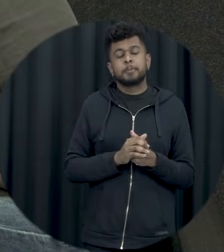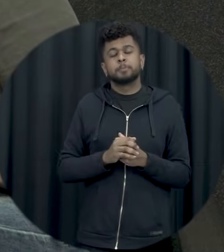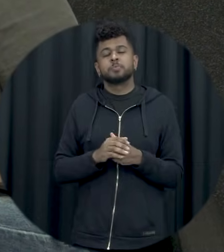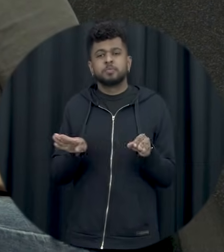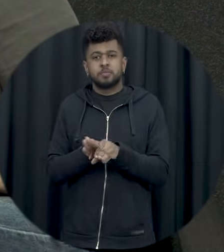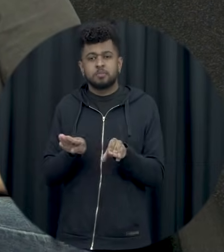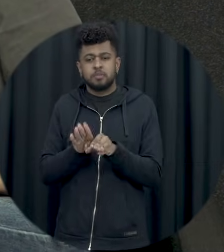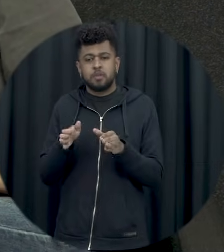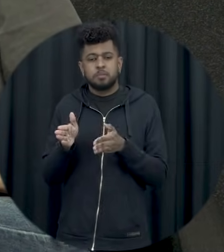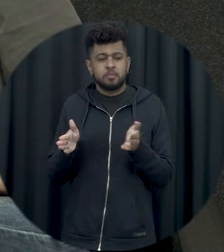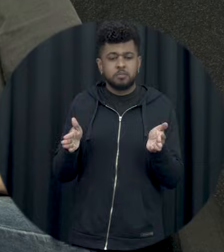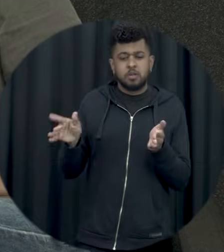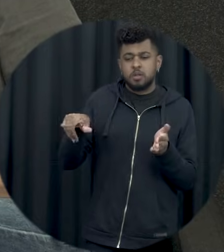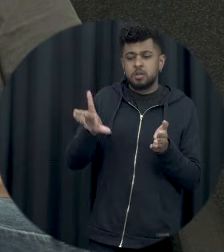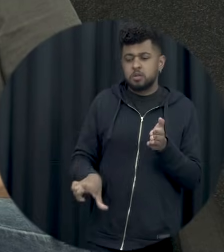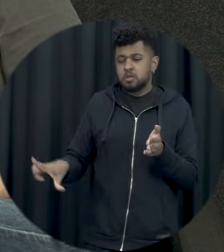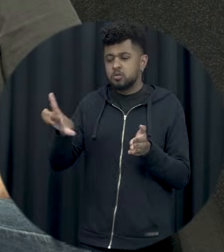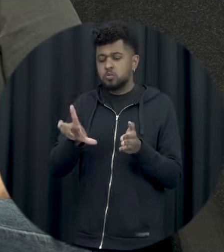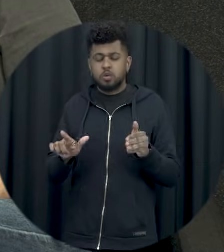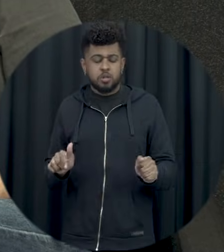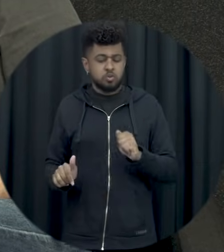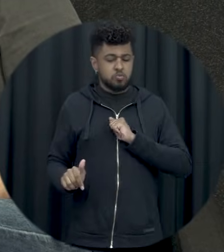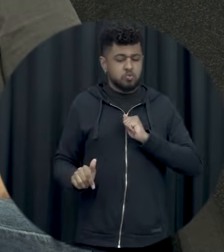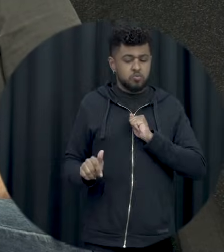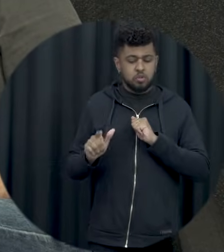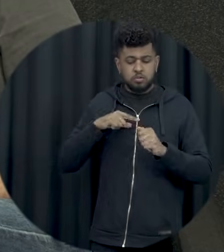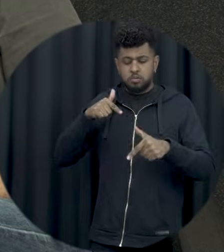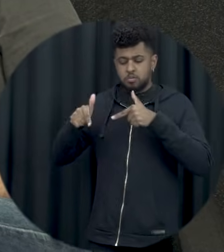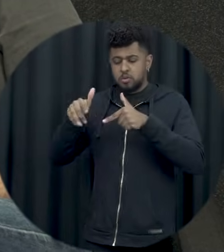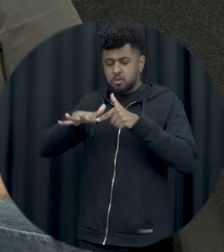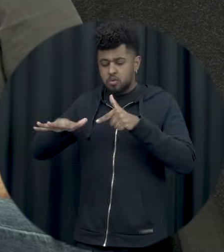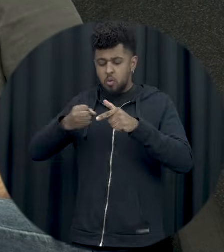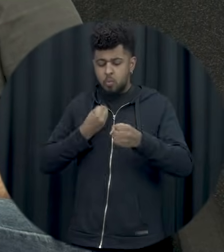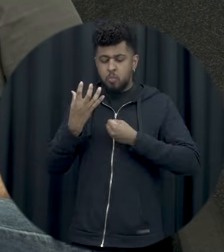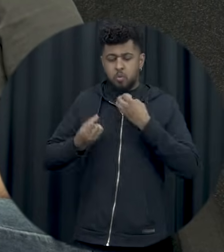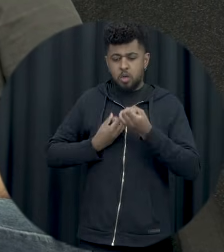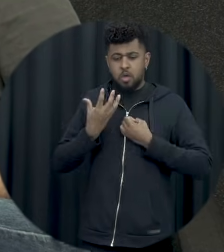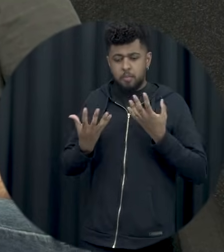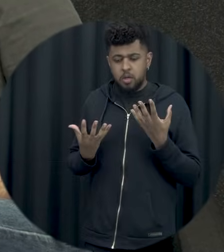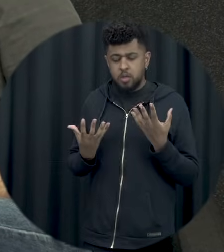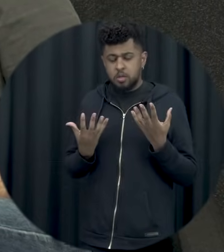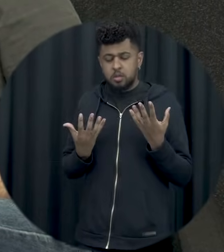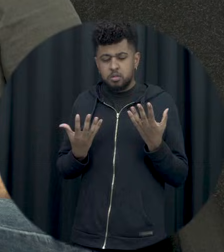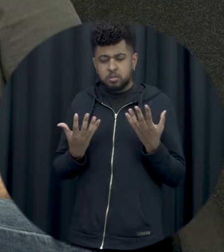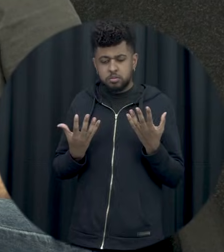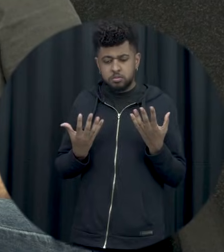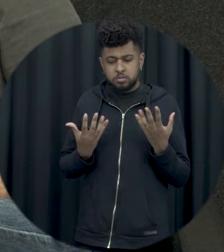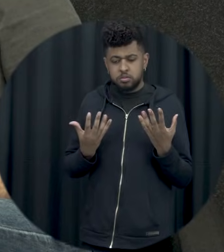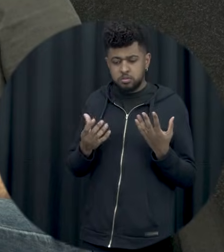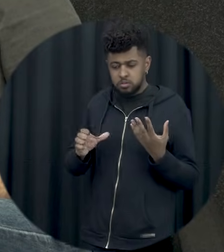entre literatura e antropologia. Trabalhei em cima de um poema épico, um poemeto épico curto